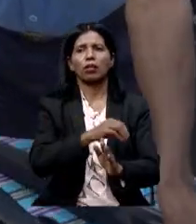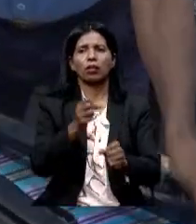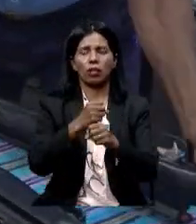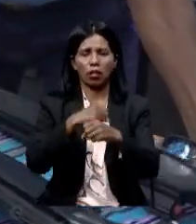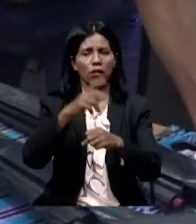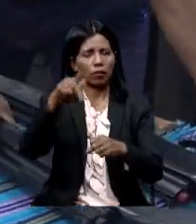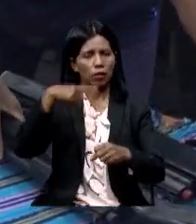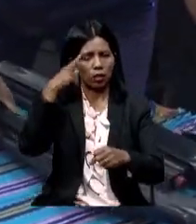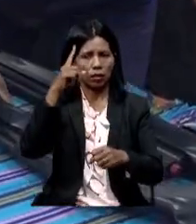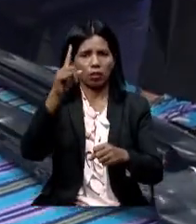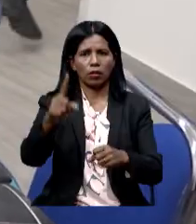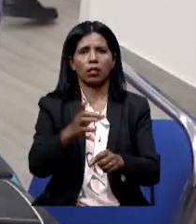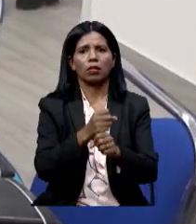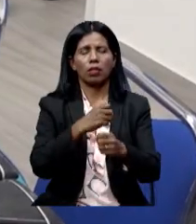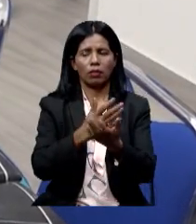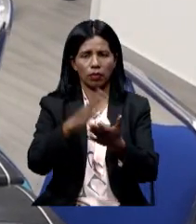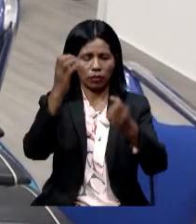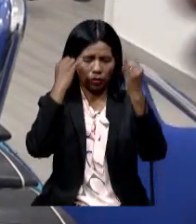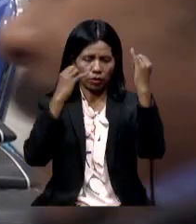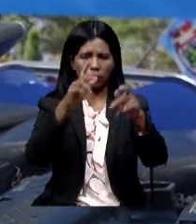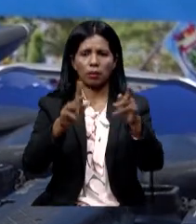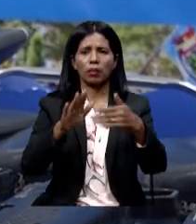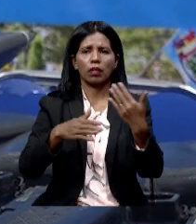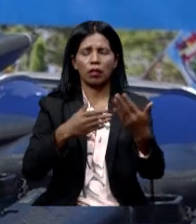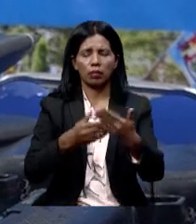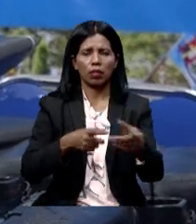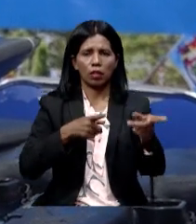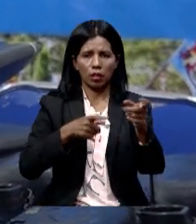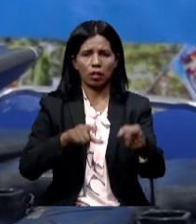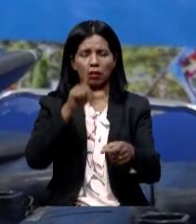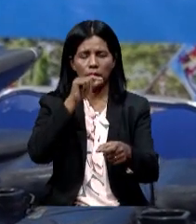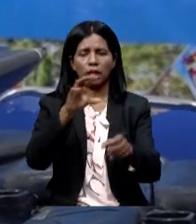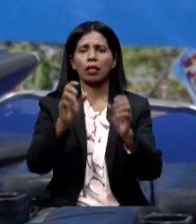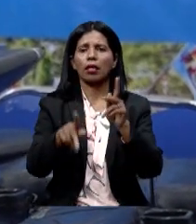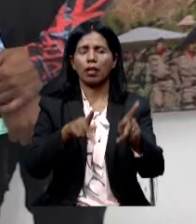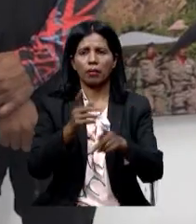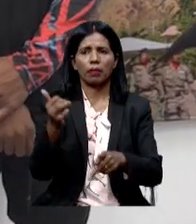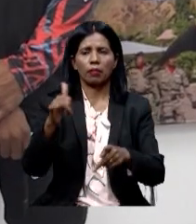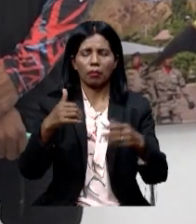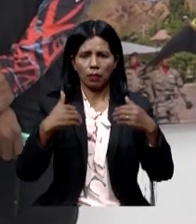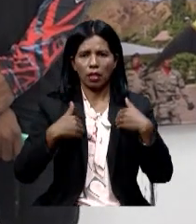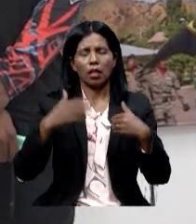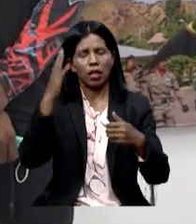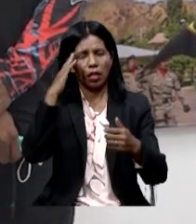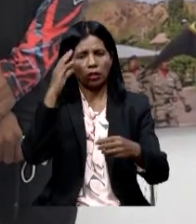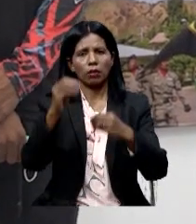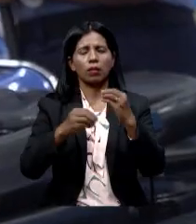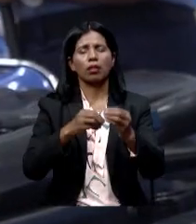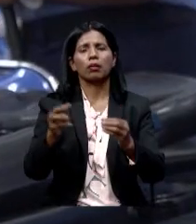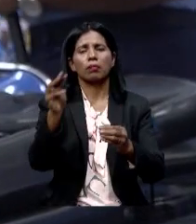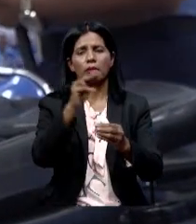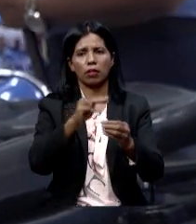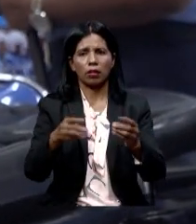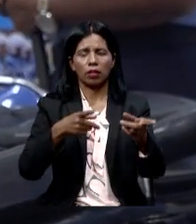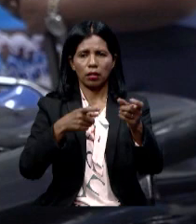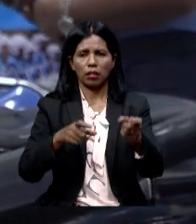politika ida o di halo sosializasaun ba komunidade kono ba quilat mano, no ne komunidade bele intende kono ba modelo quilat mano ne be